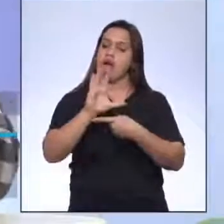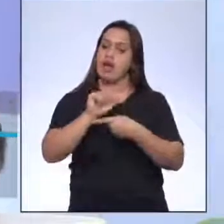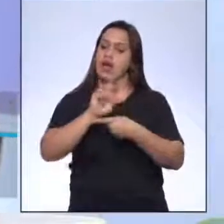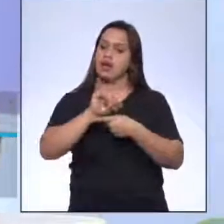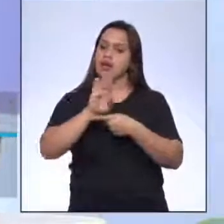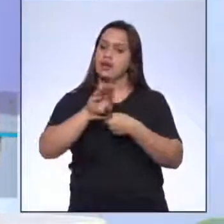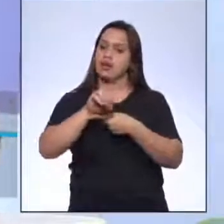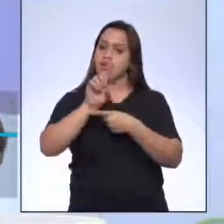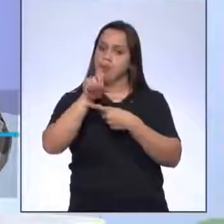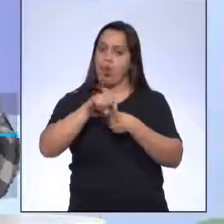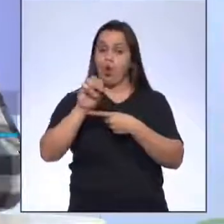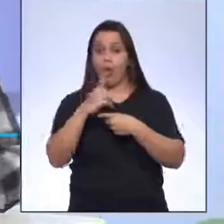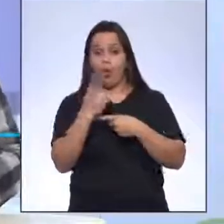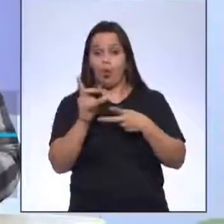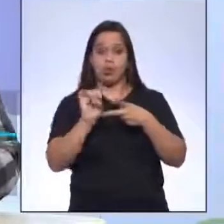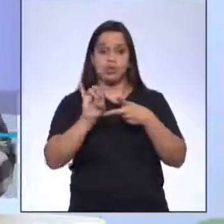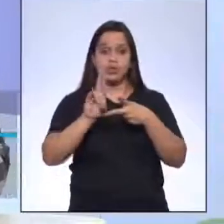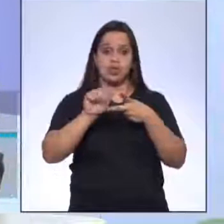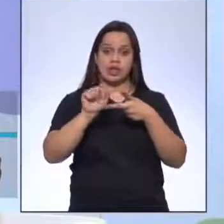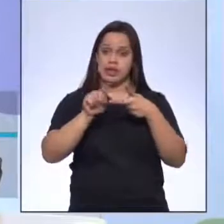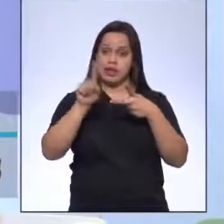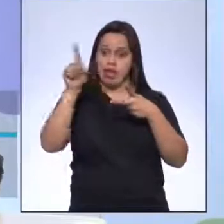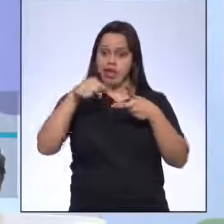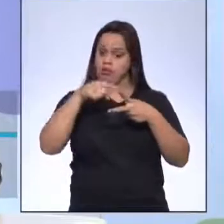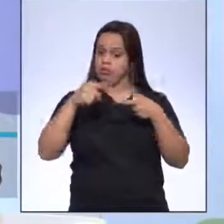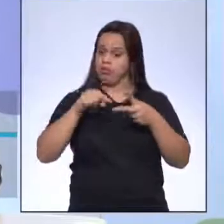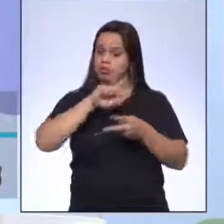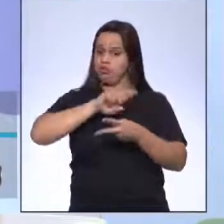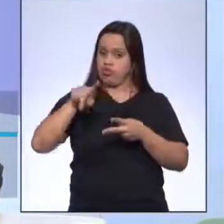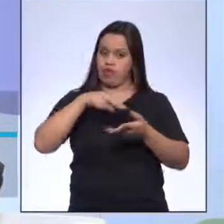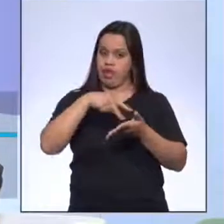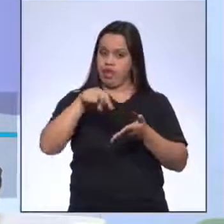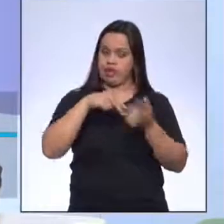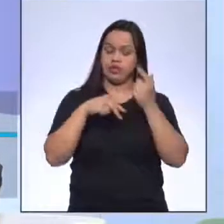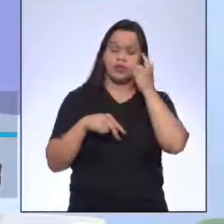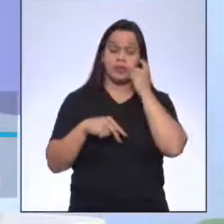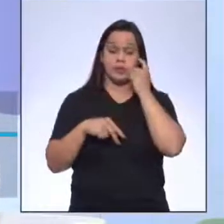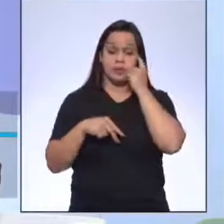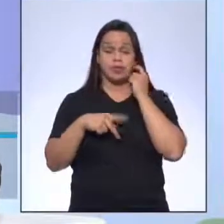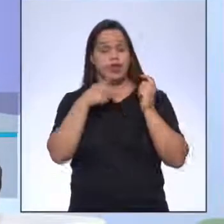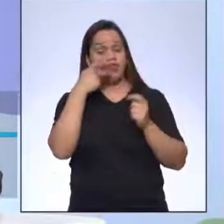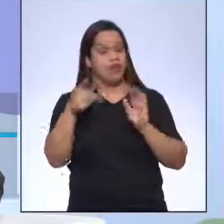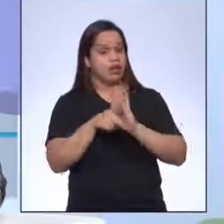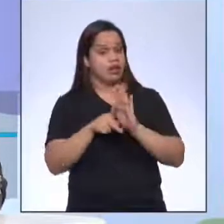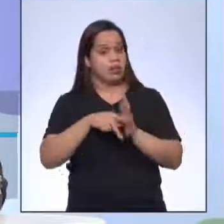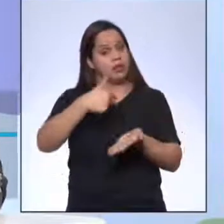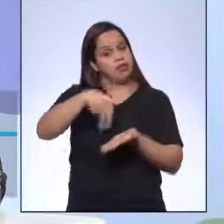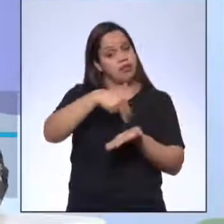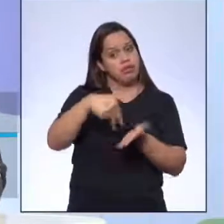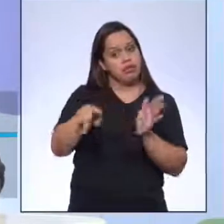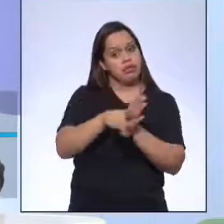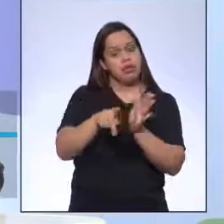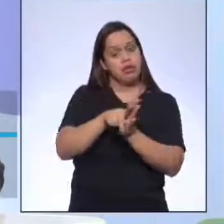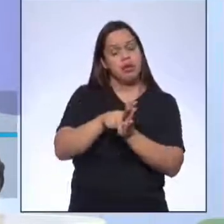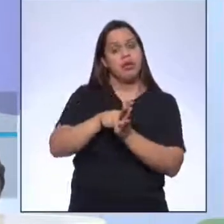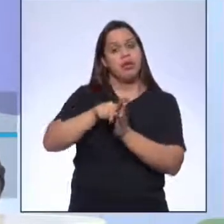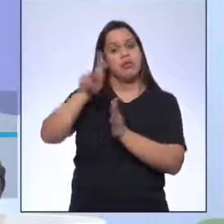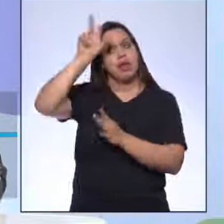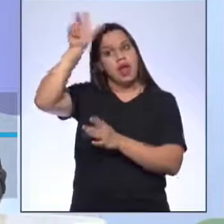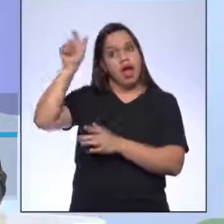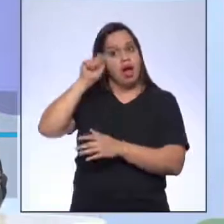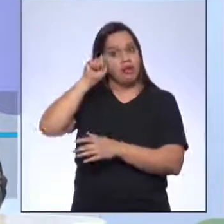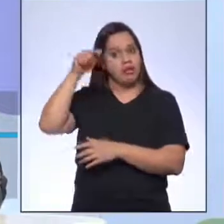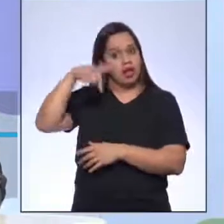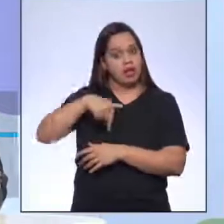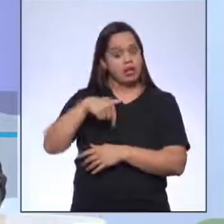só, que são duas danças diferentes. E quando a gente fala, né, da questão das danças africanas, em alguns lugares